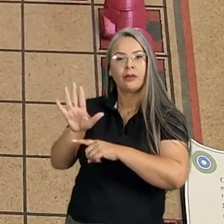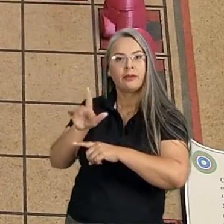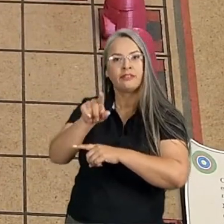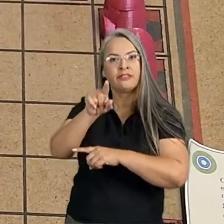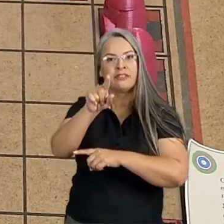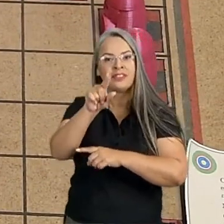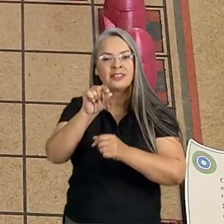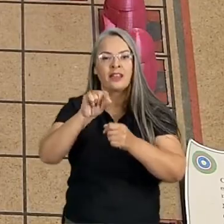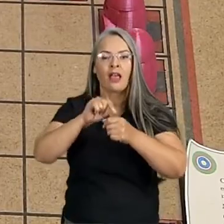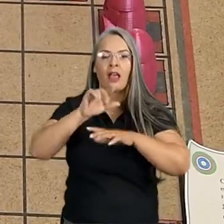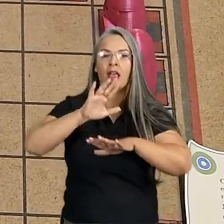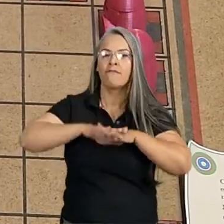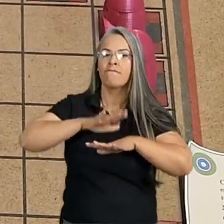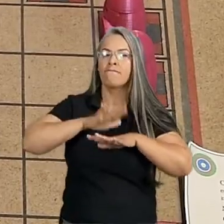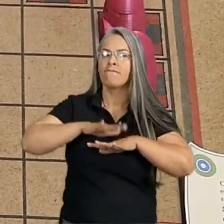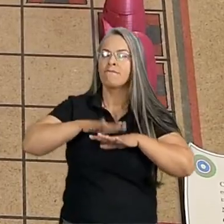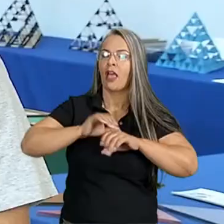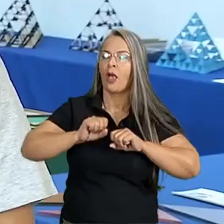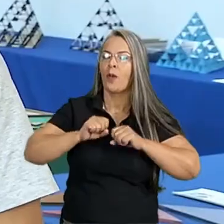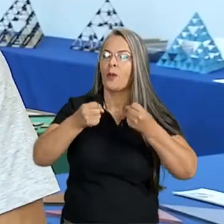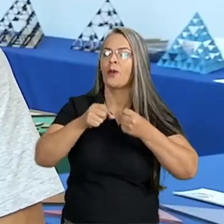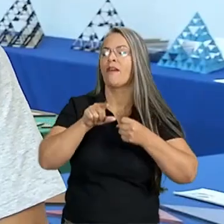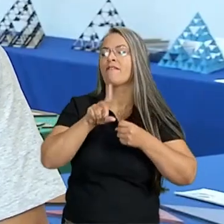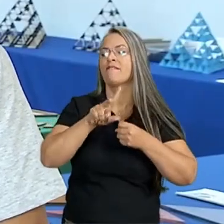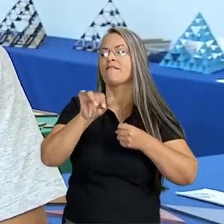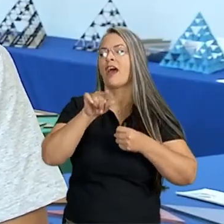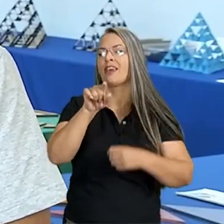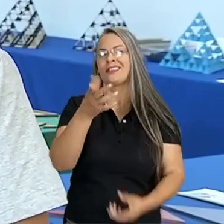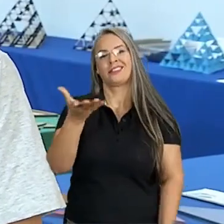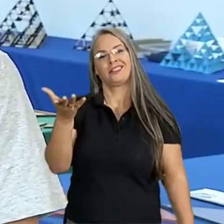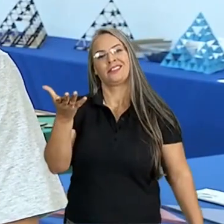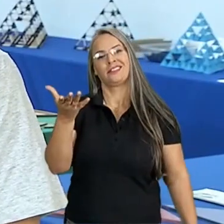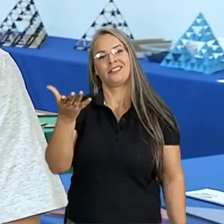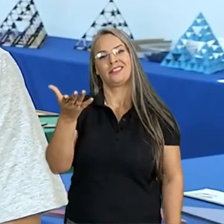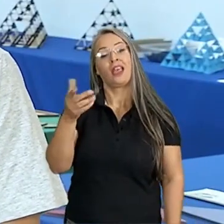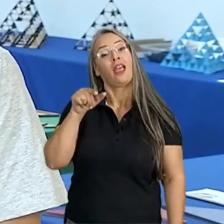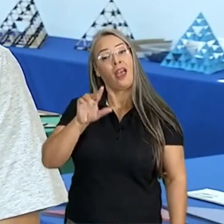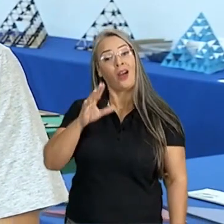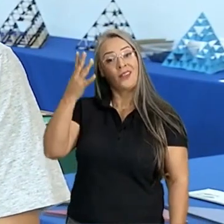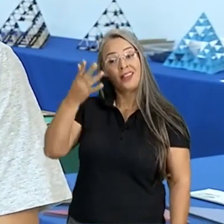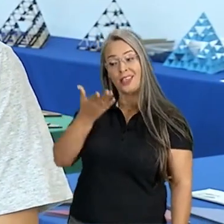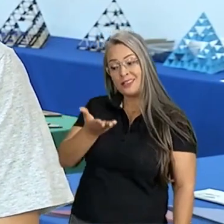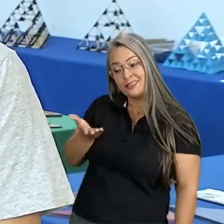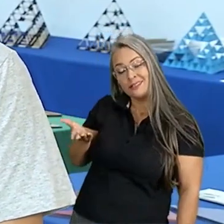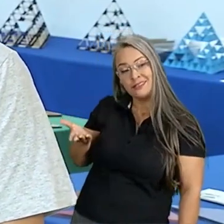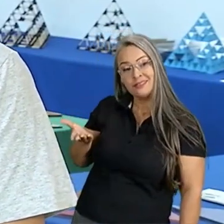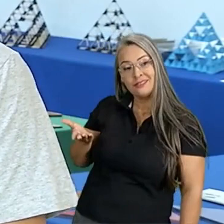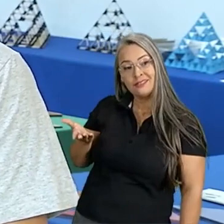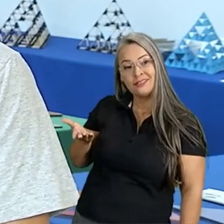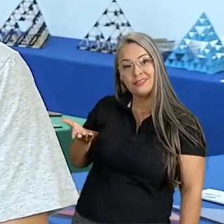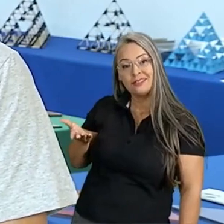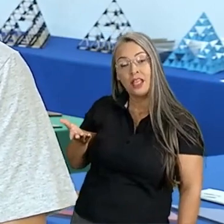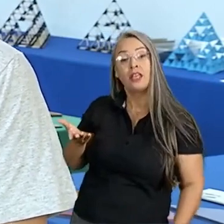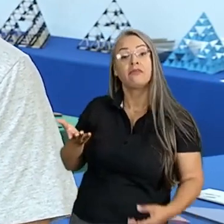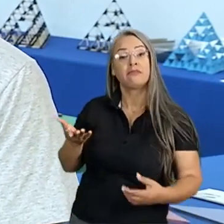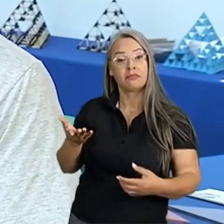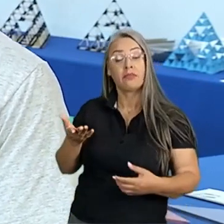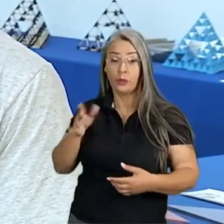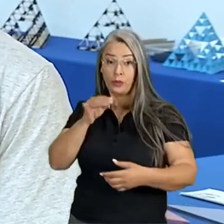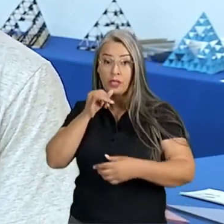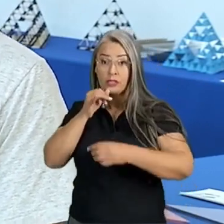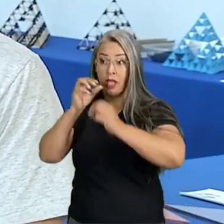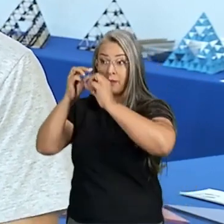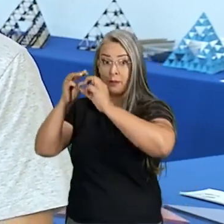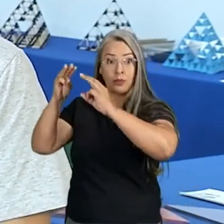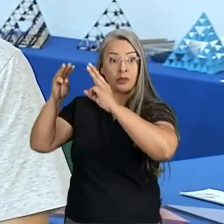faz uma diferença assim brutal e esse é o que está acontecendo aqui no museu não a gente precisa ter algumas coisas para